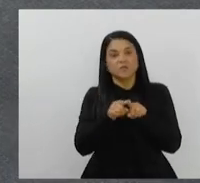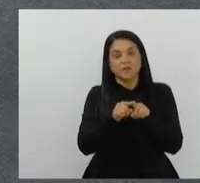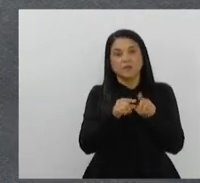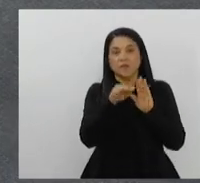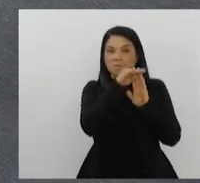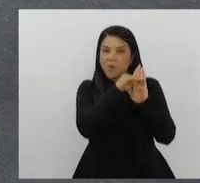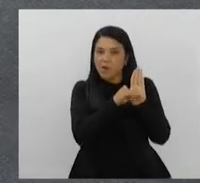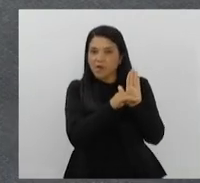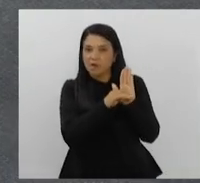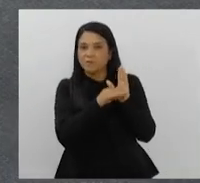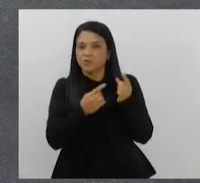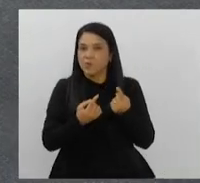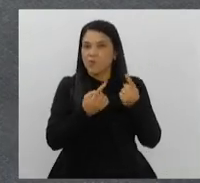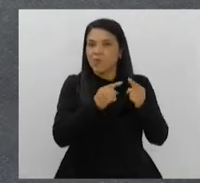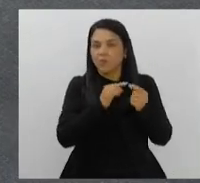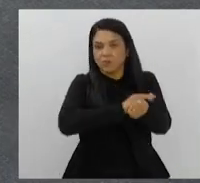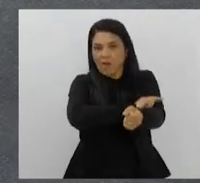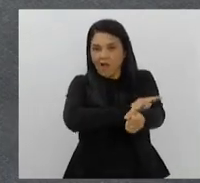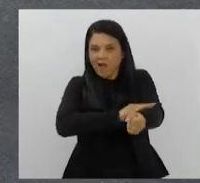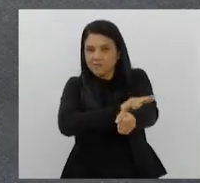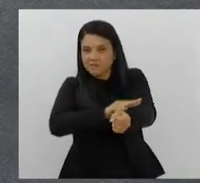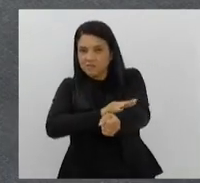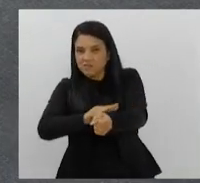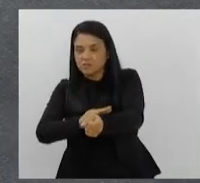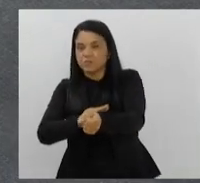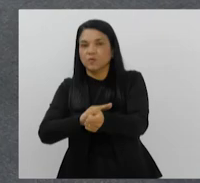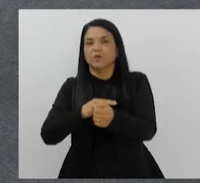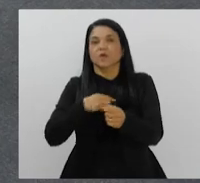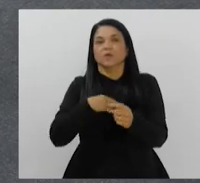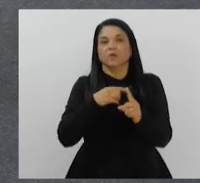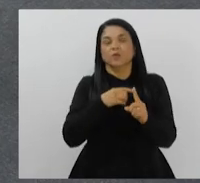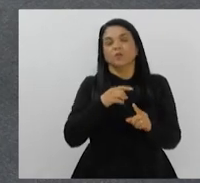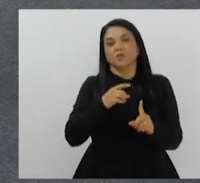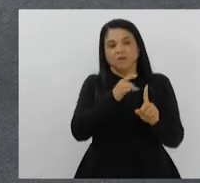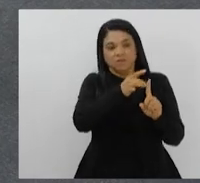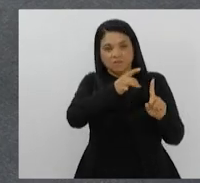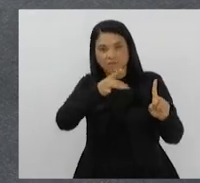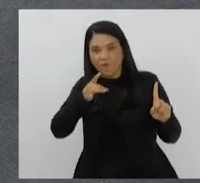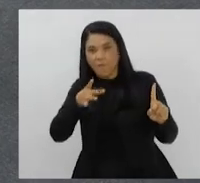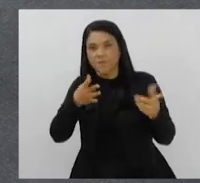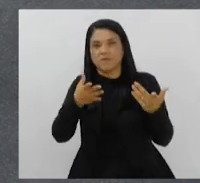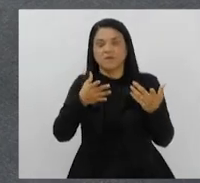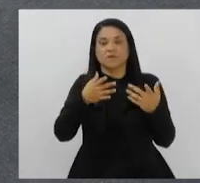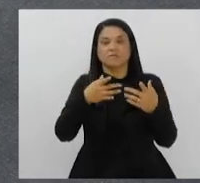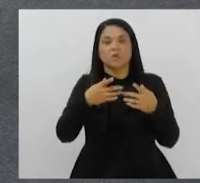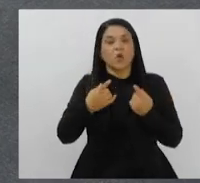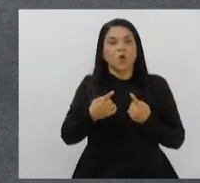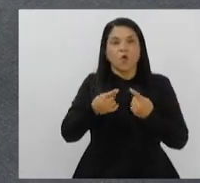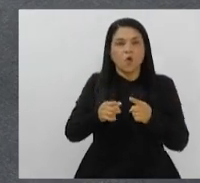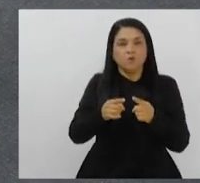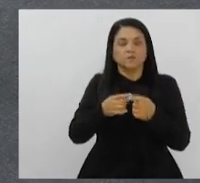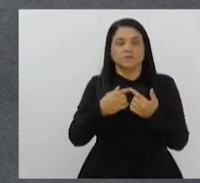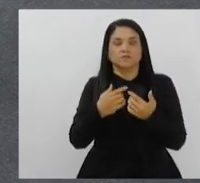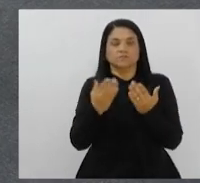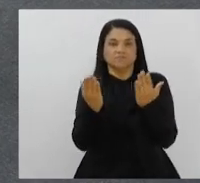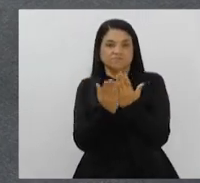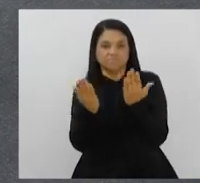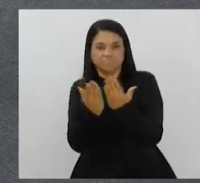racismo, à islamofobia e aos preconceitos contra todas as religiões evangélica,